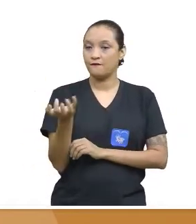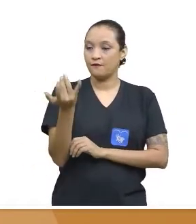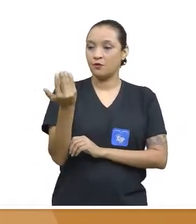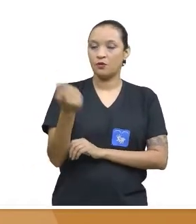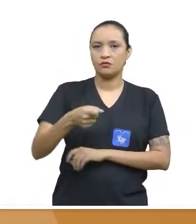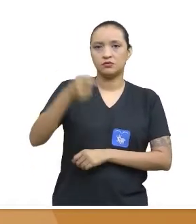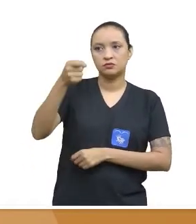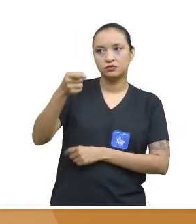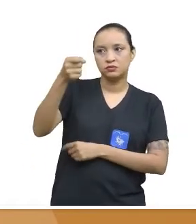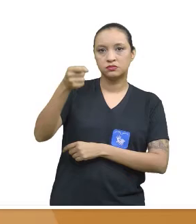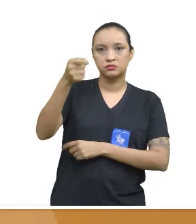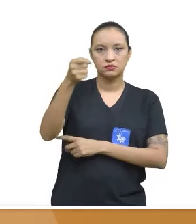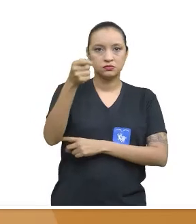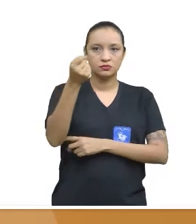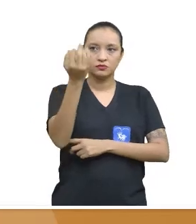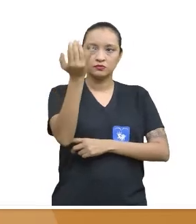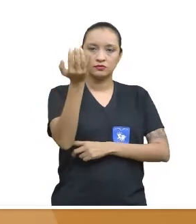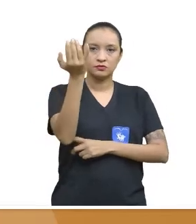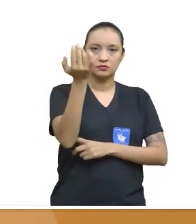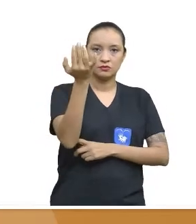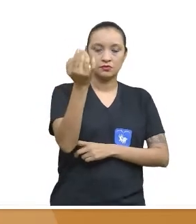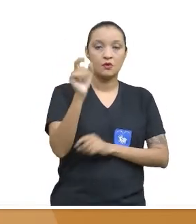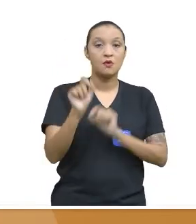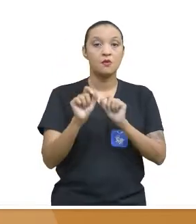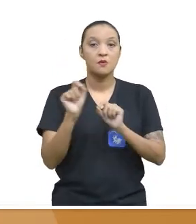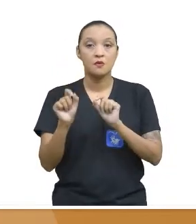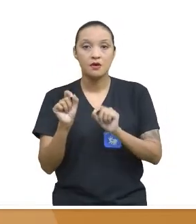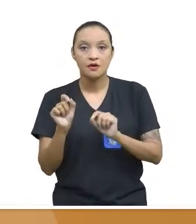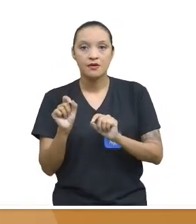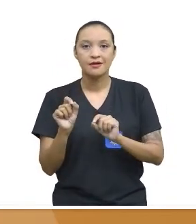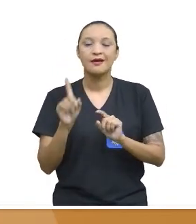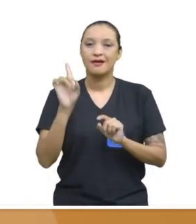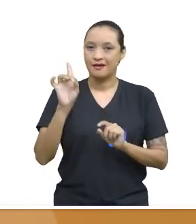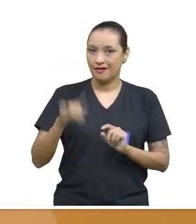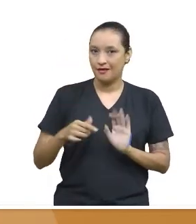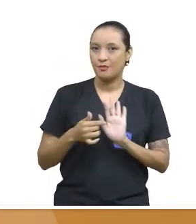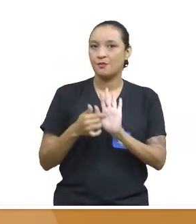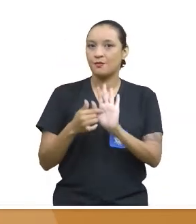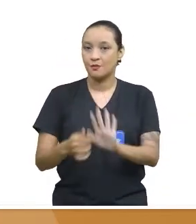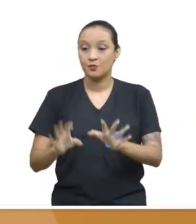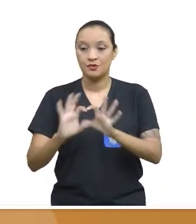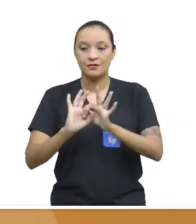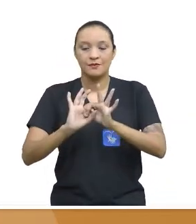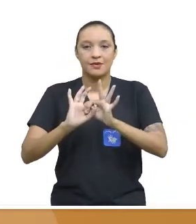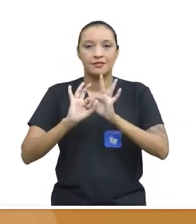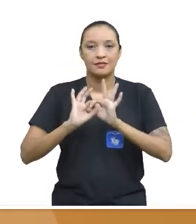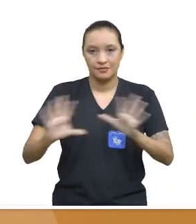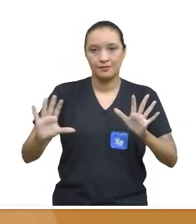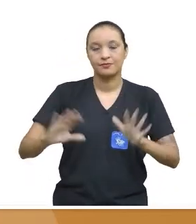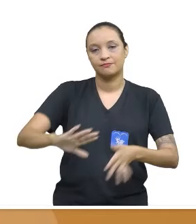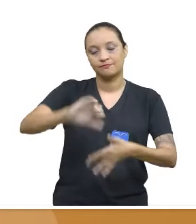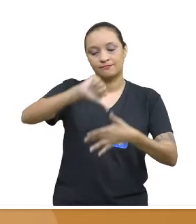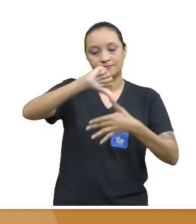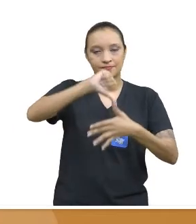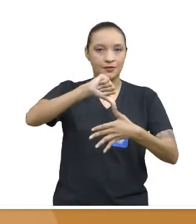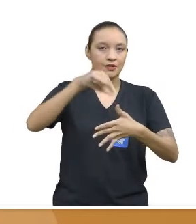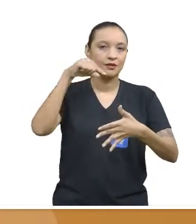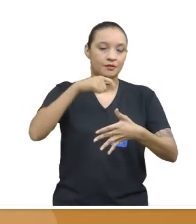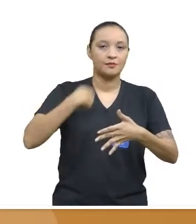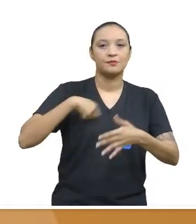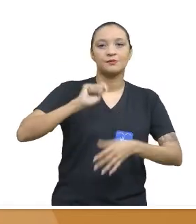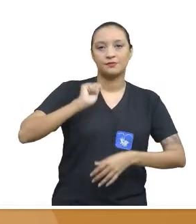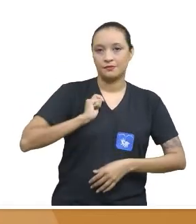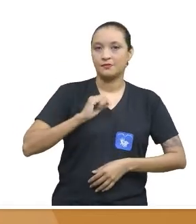Essa chama, essa tocha vai levar a chama da independência para os países da América colonial espanhola. Então, é